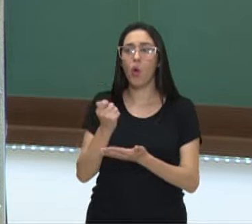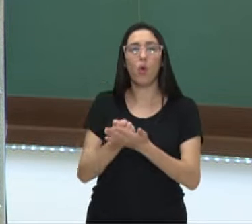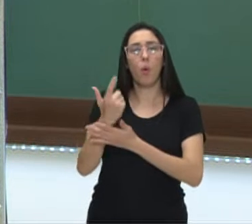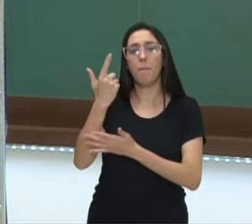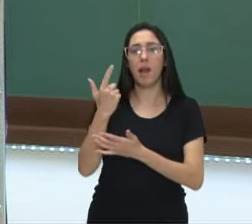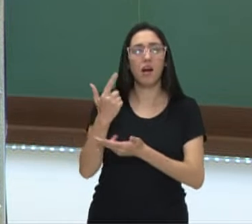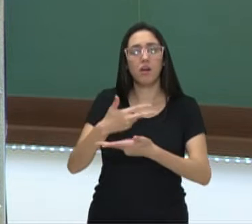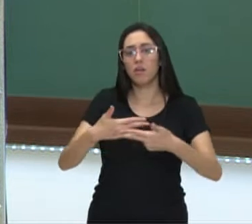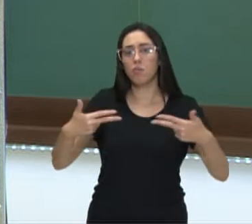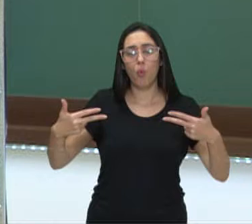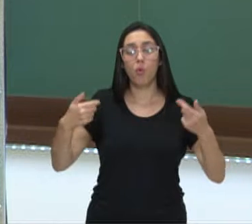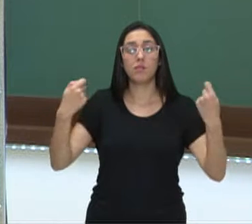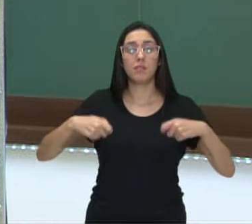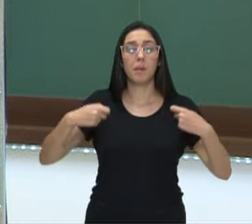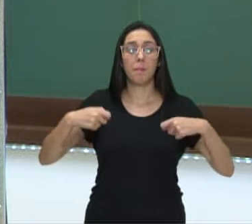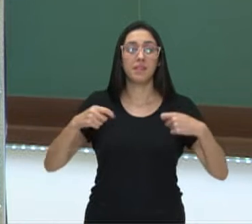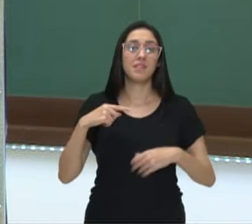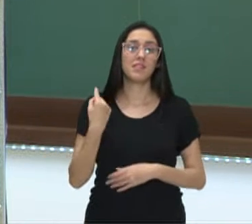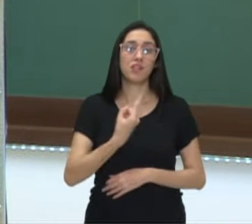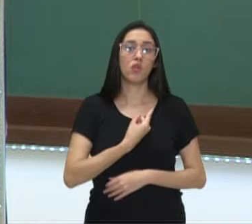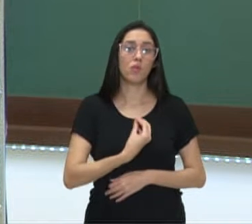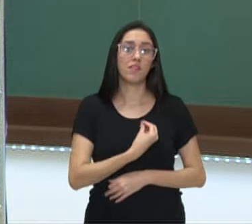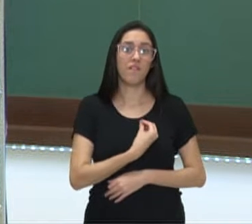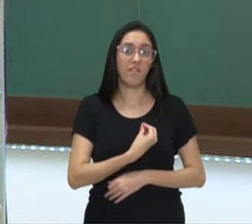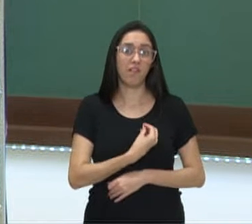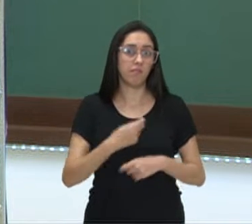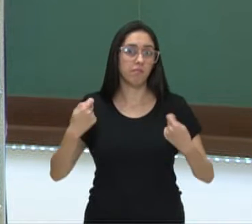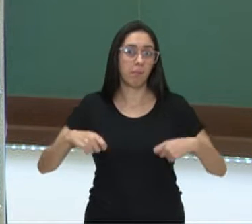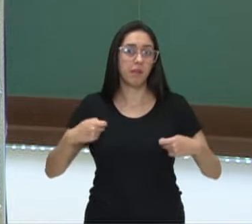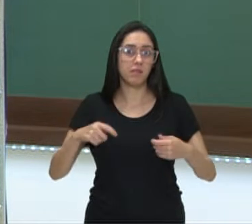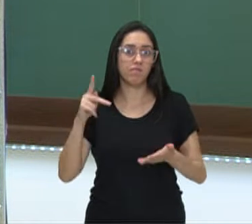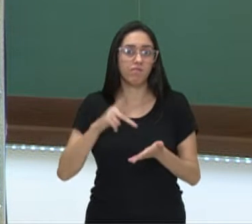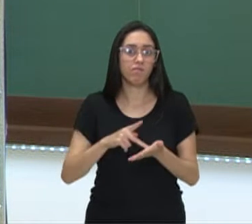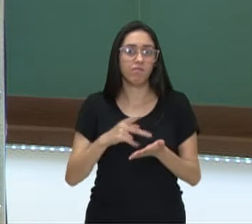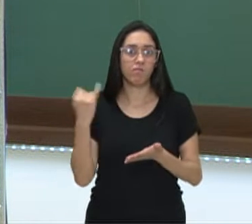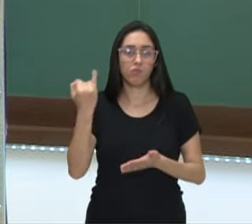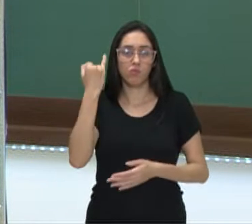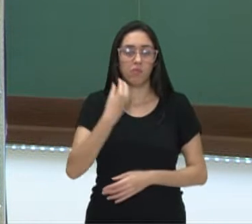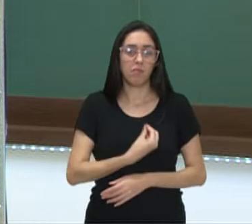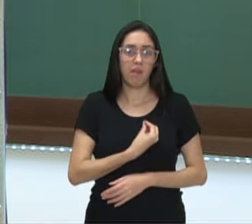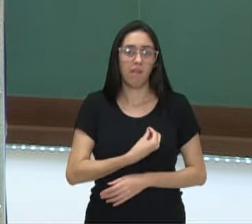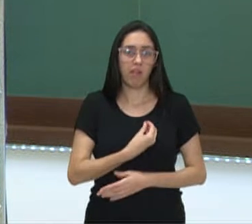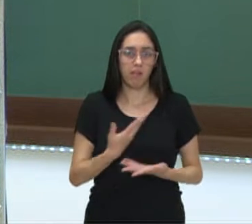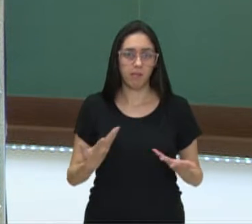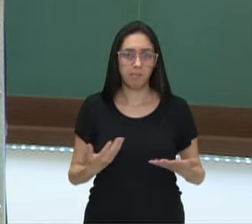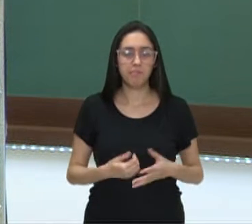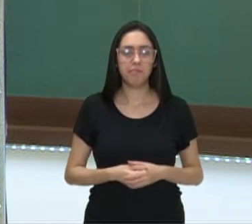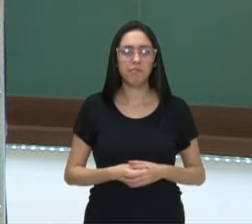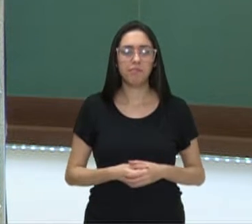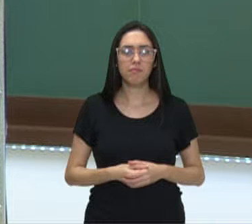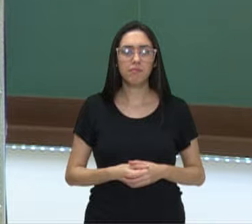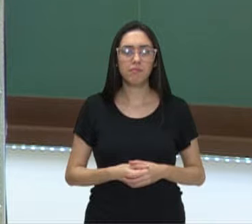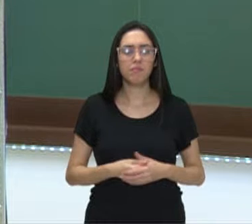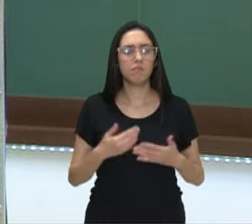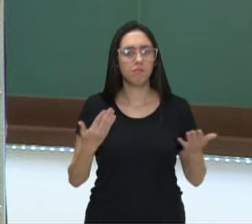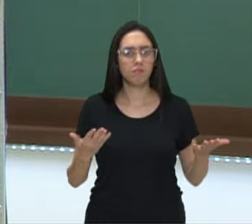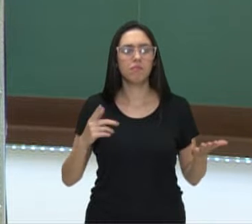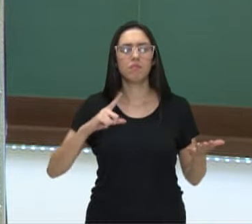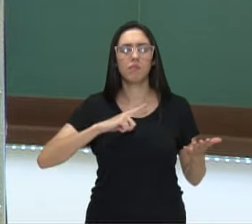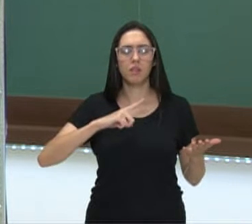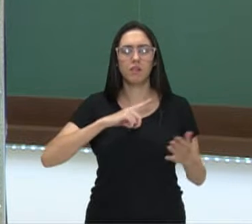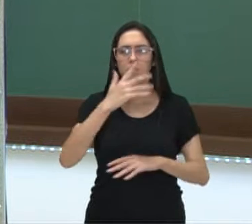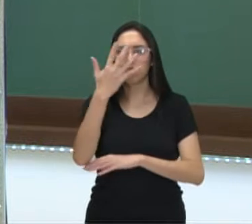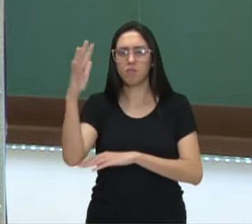adquirirmos coisas que são necessárias para a nossa vida e para o nosso sustento. Então, os elementos que estão disponíveis